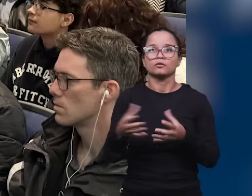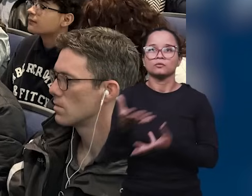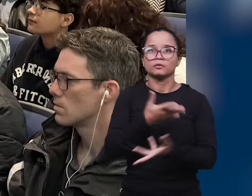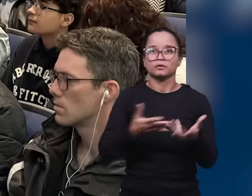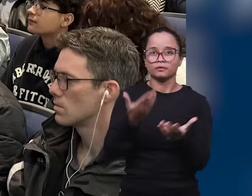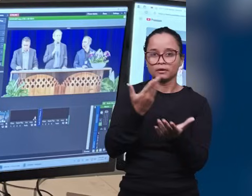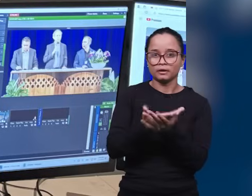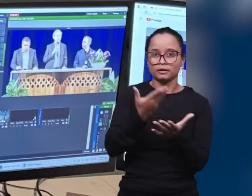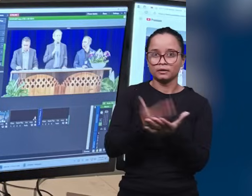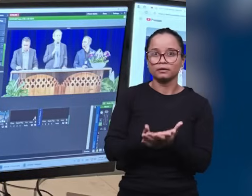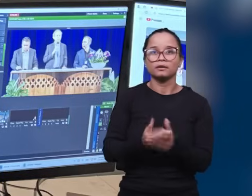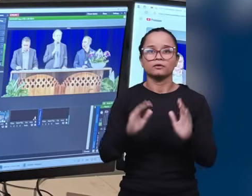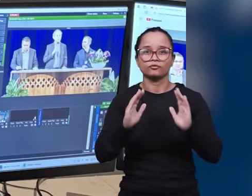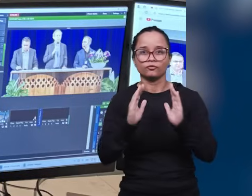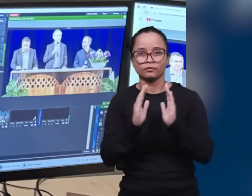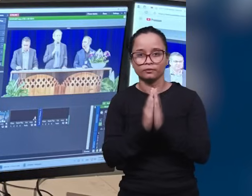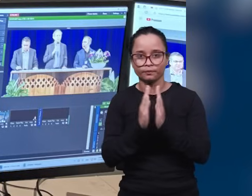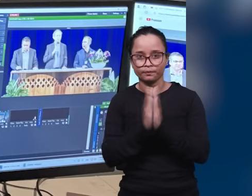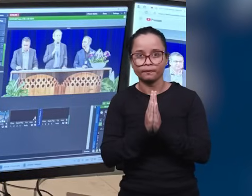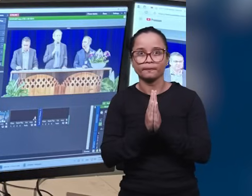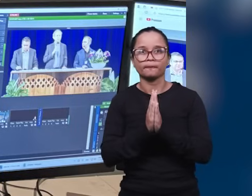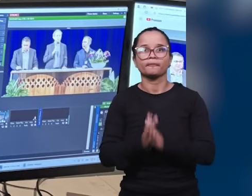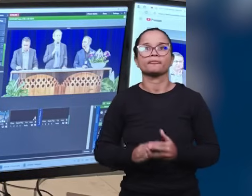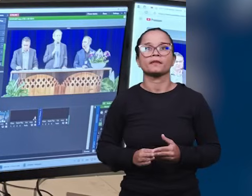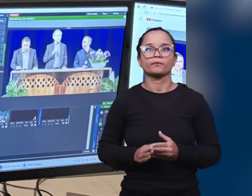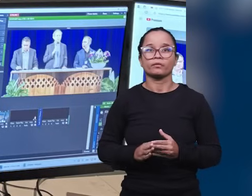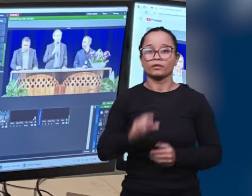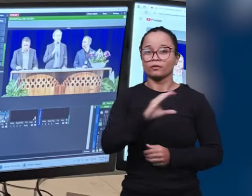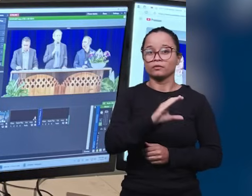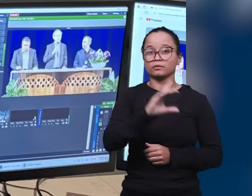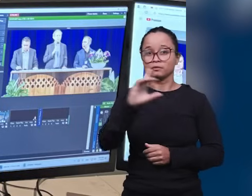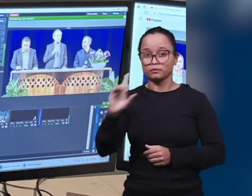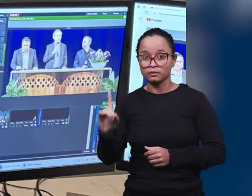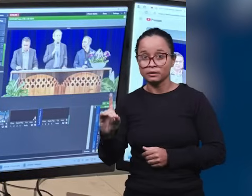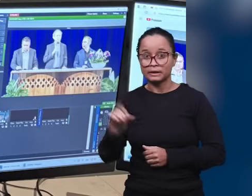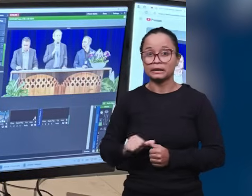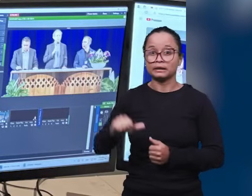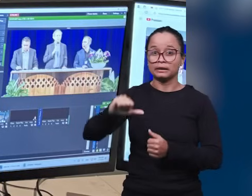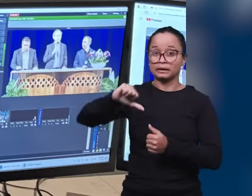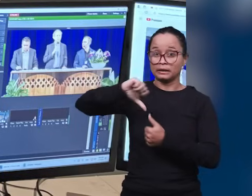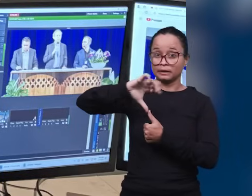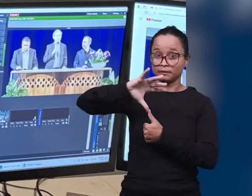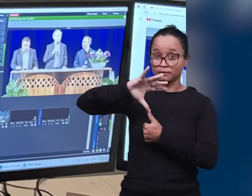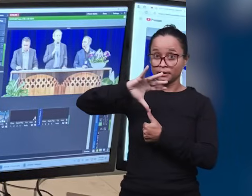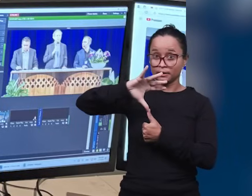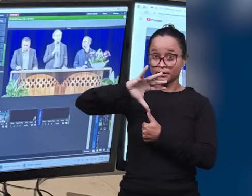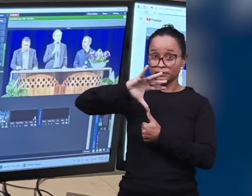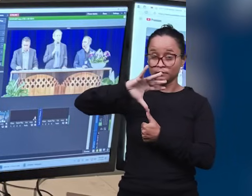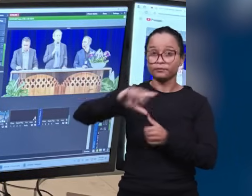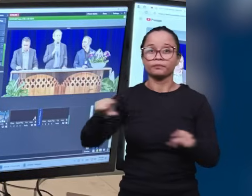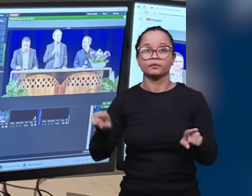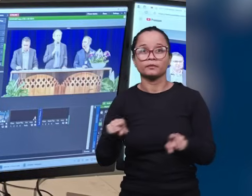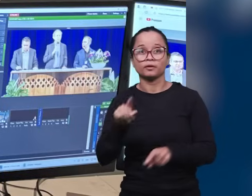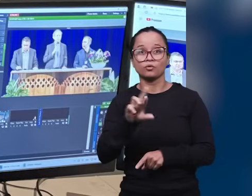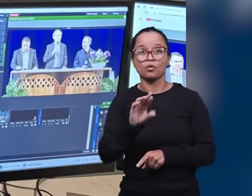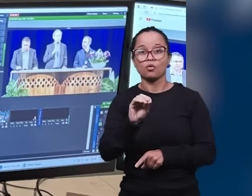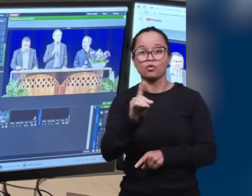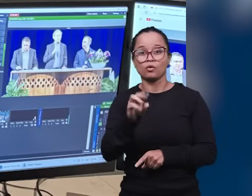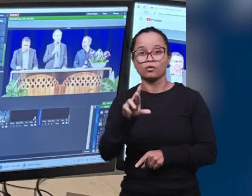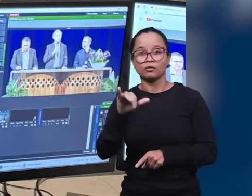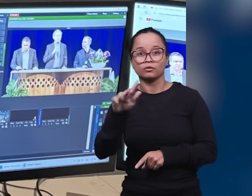ainda acompanhou as aulas Oração, ministrada pelo coordenador das igrejas na América do Norte, pastor Ronildo Scherrer,